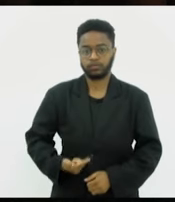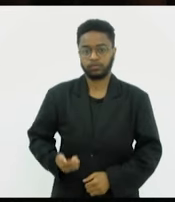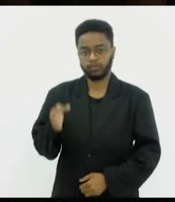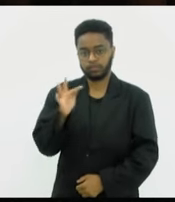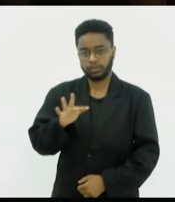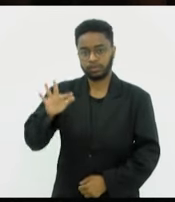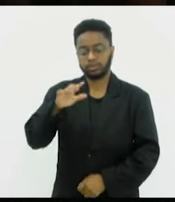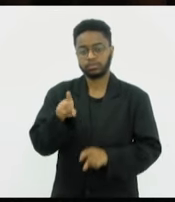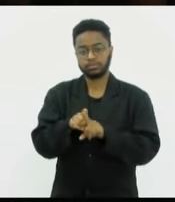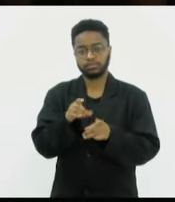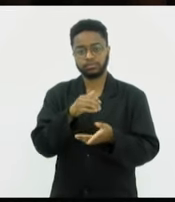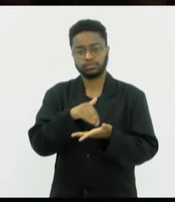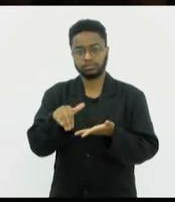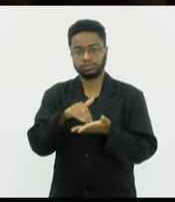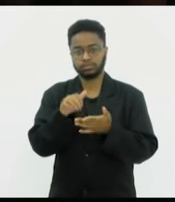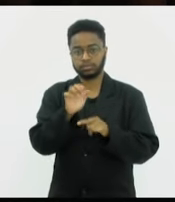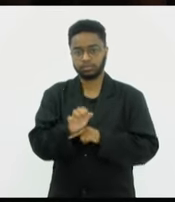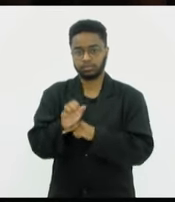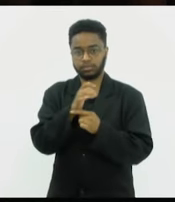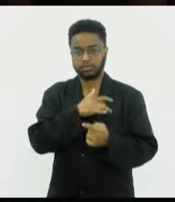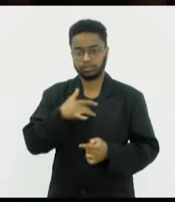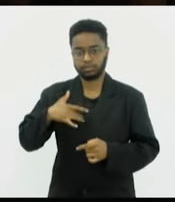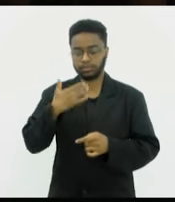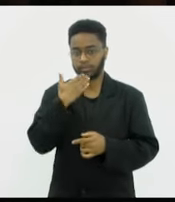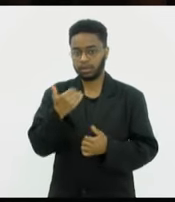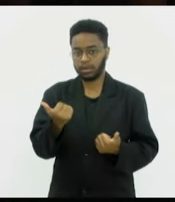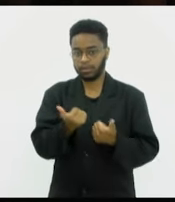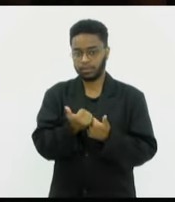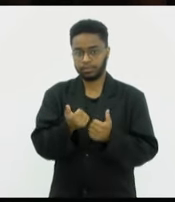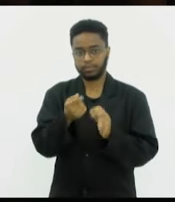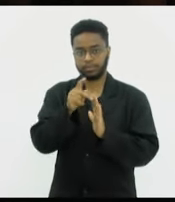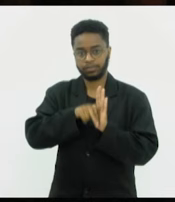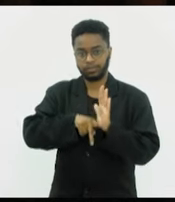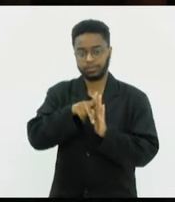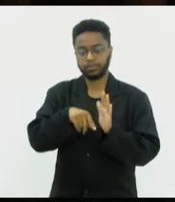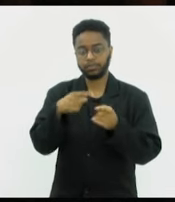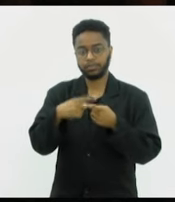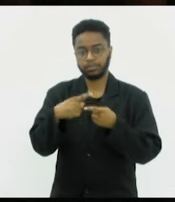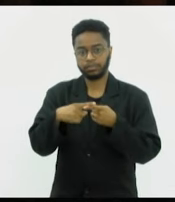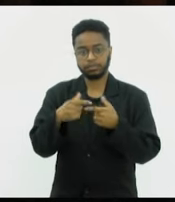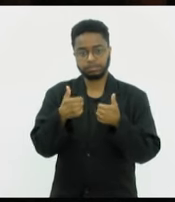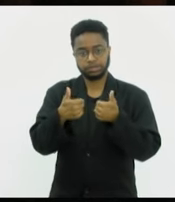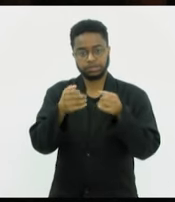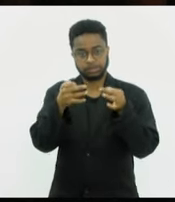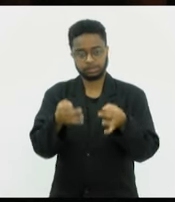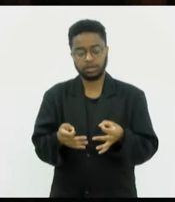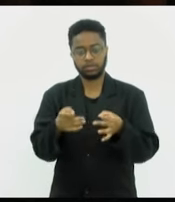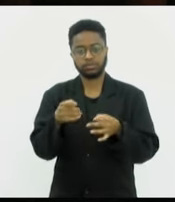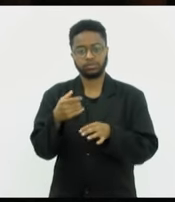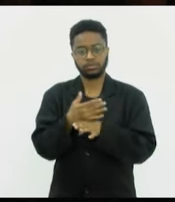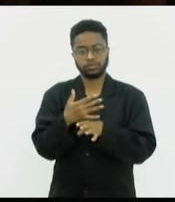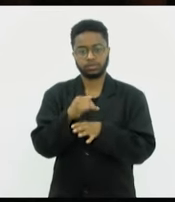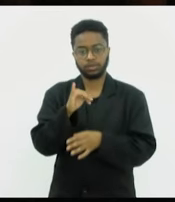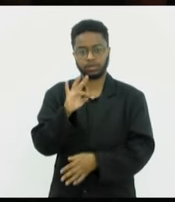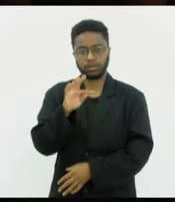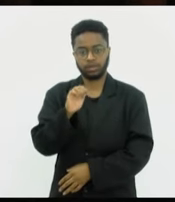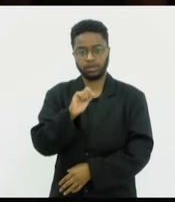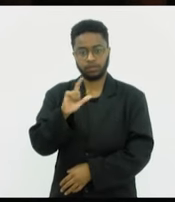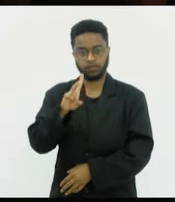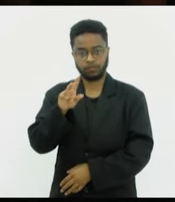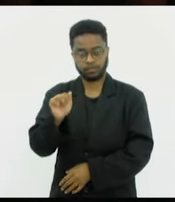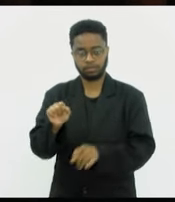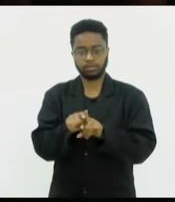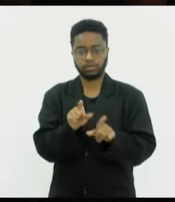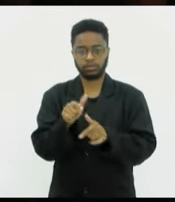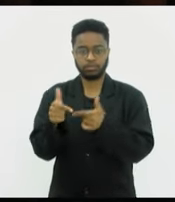Estado de Saúde, pedir apoio a esse projeto, porque é um projeto que tem dado muito certo no município de Italva, alguns municípios da